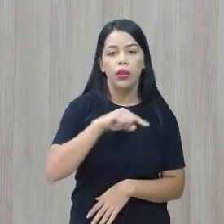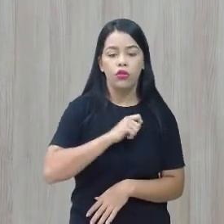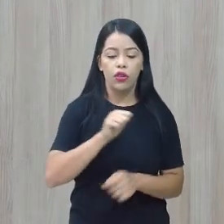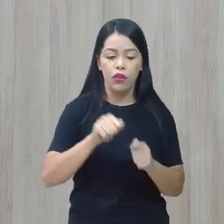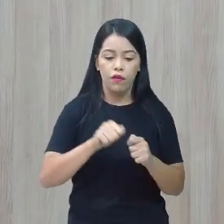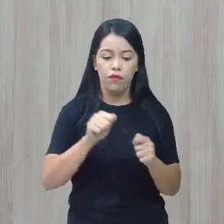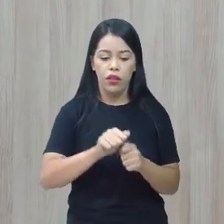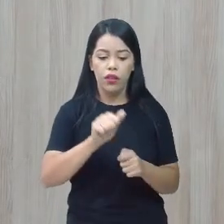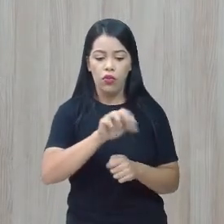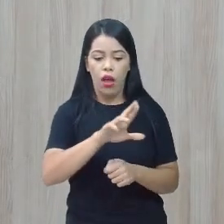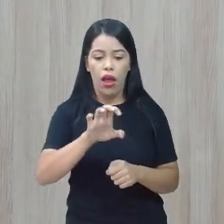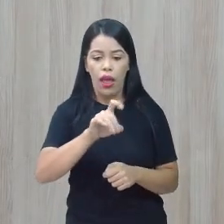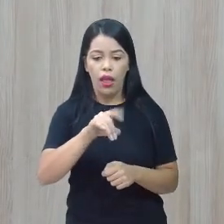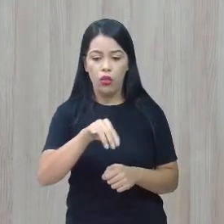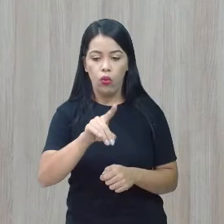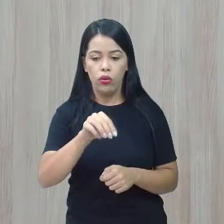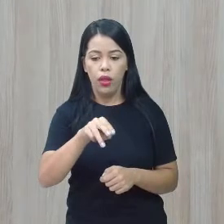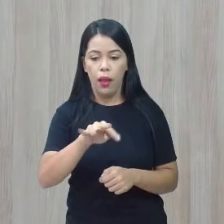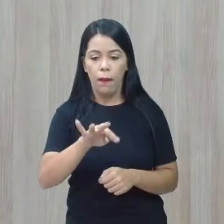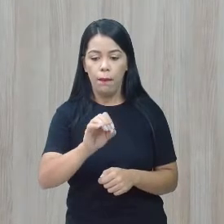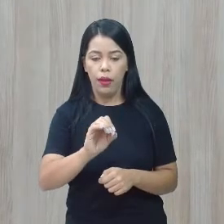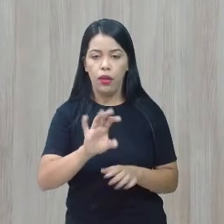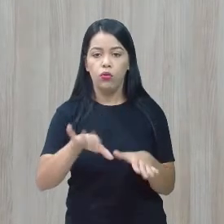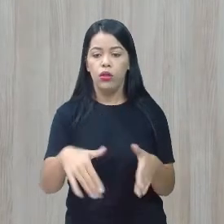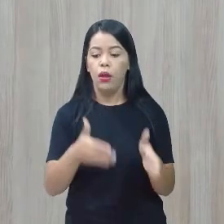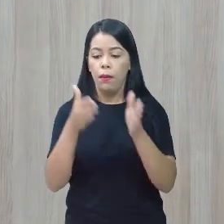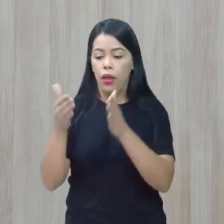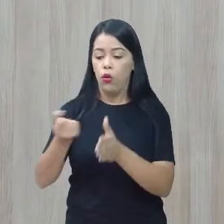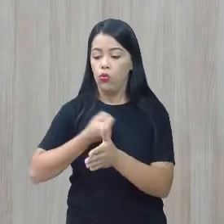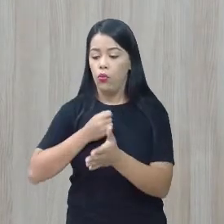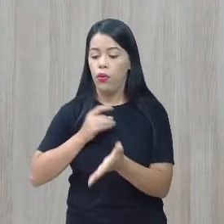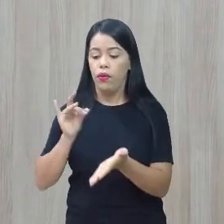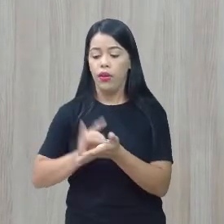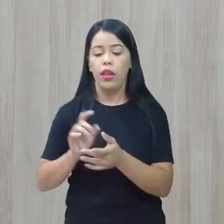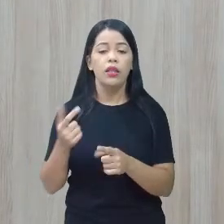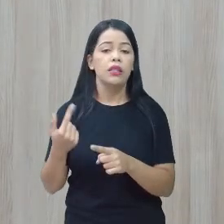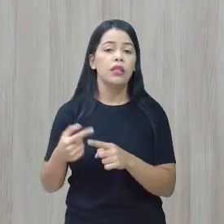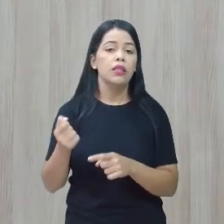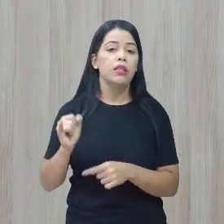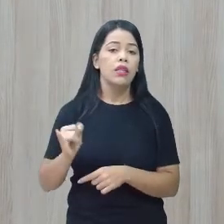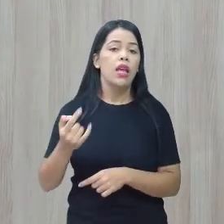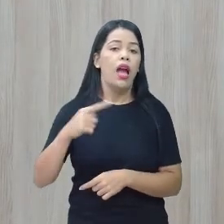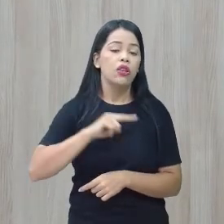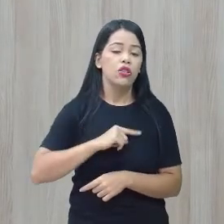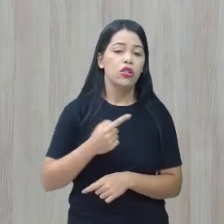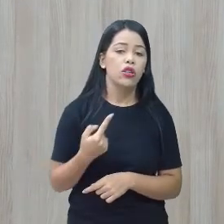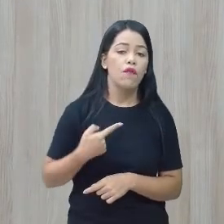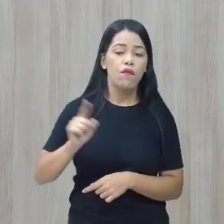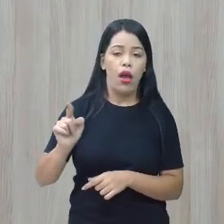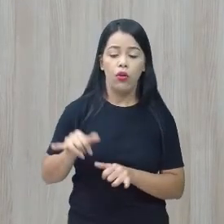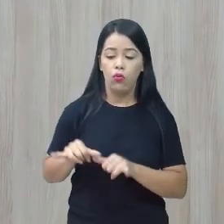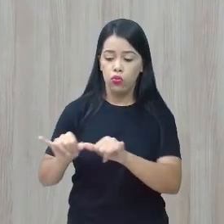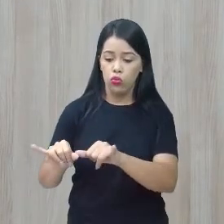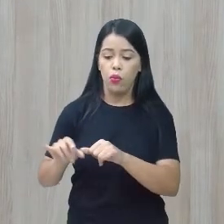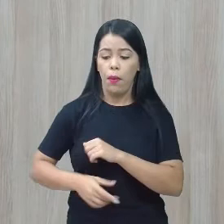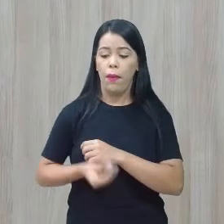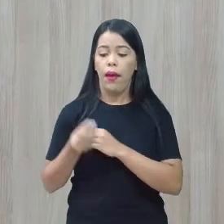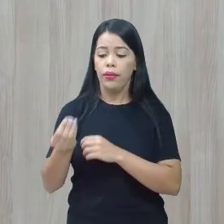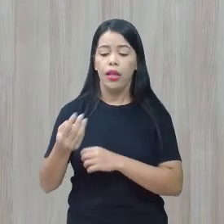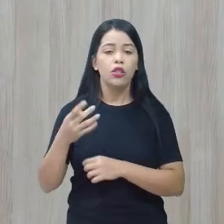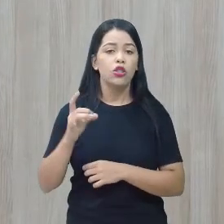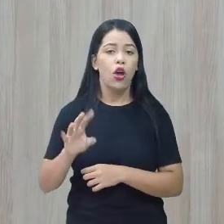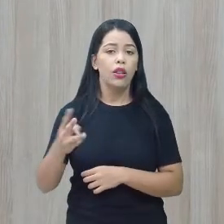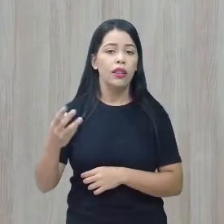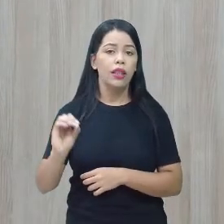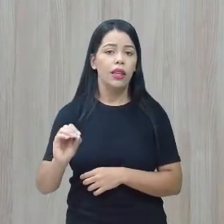né? Se a gente levasse só R$30 no mercado para fazer aquela compra ali, a gente ia voltar sem algum item, né? Porque não ia conseguir comprar com dinheiro a menos, né,